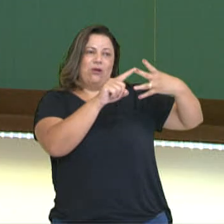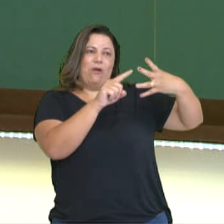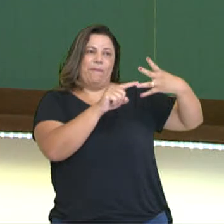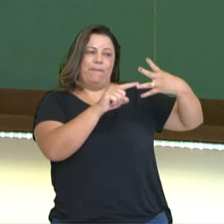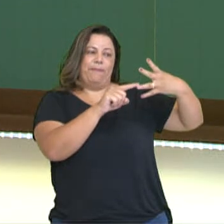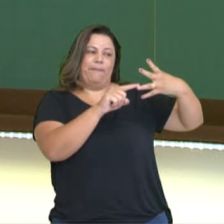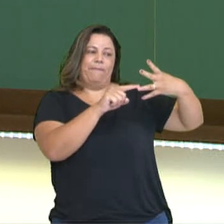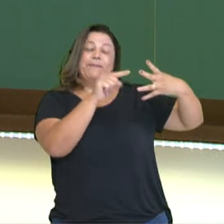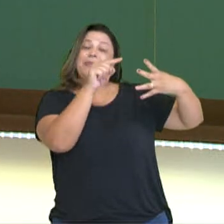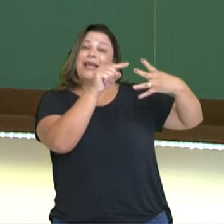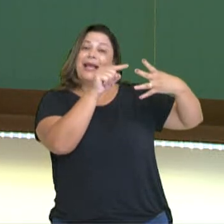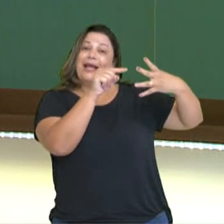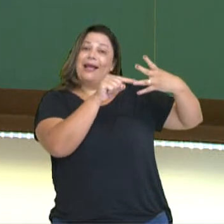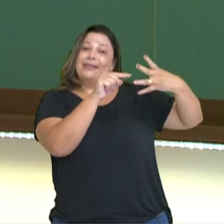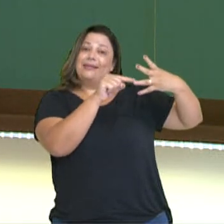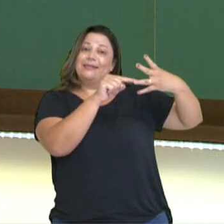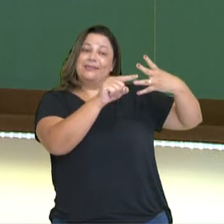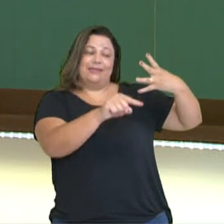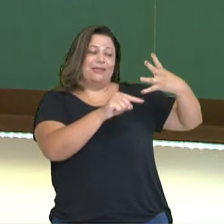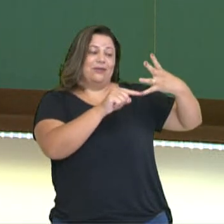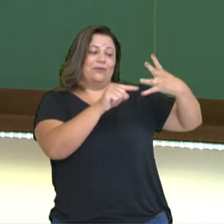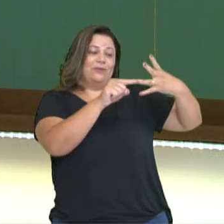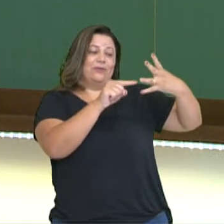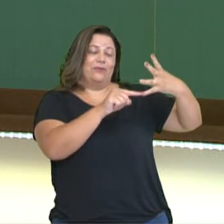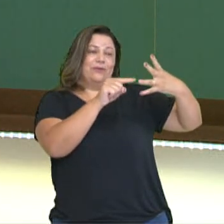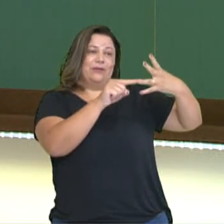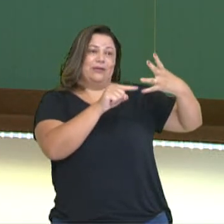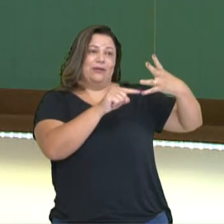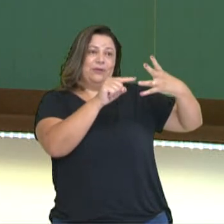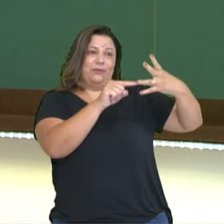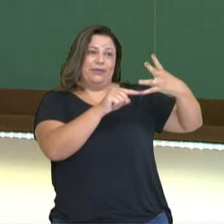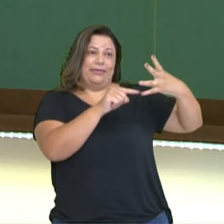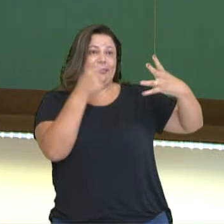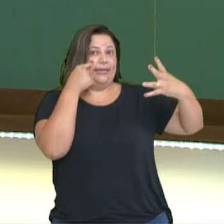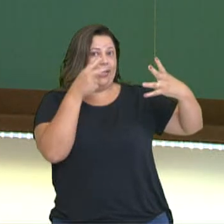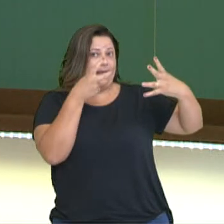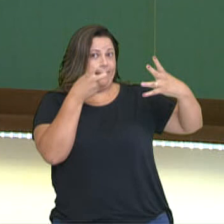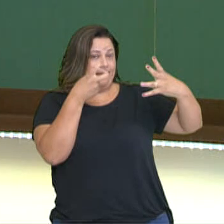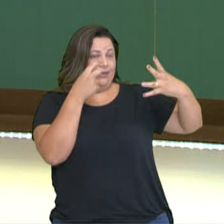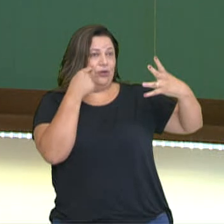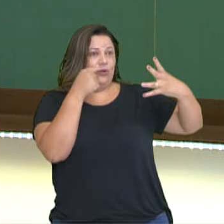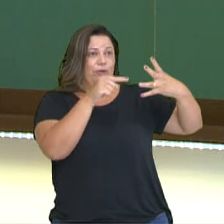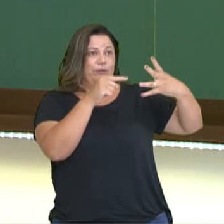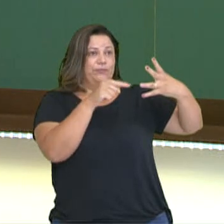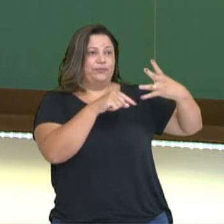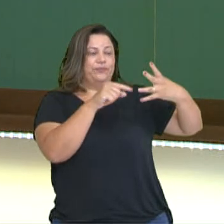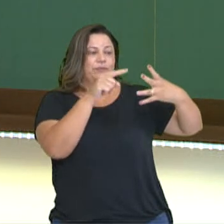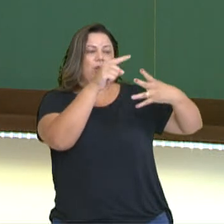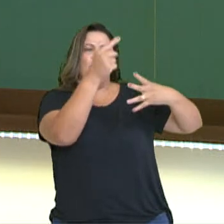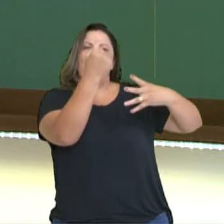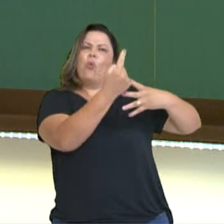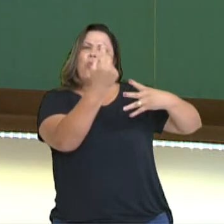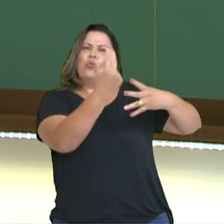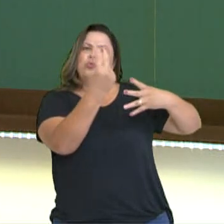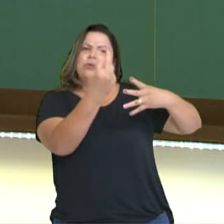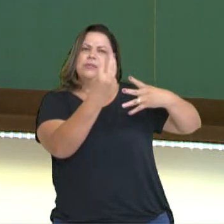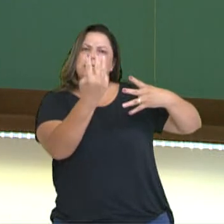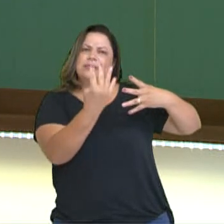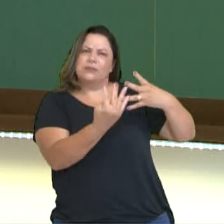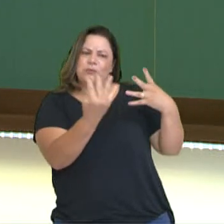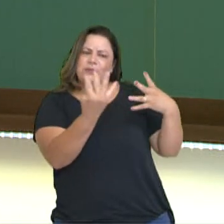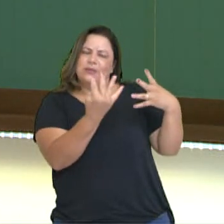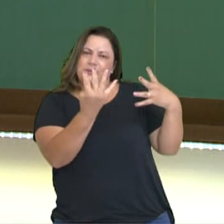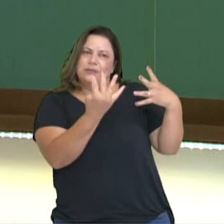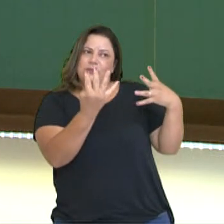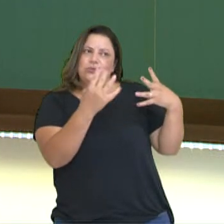com a quarta, ó, gemia e o dia. Aqui, ó, observem, eu tenho o quarteto, 1, 2, 3, 4, e aqui eu já tenho outra,